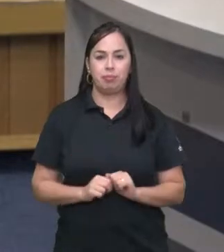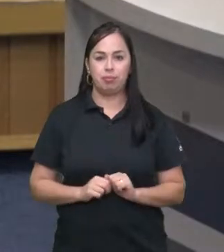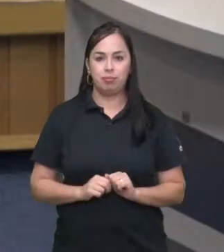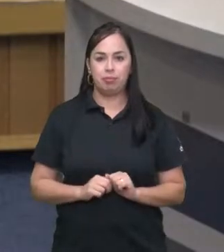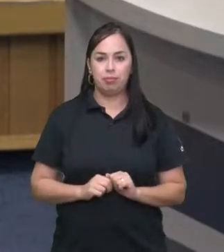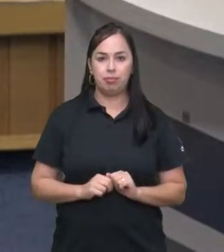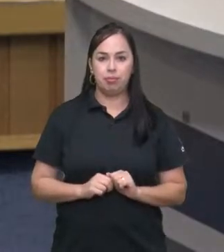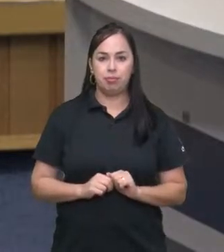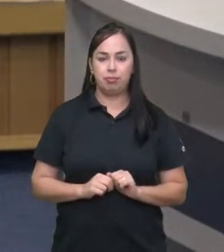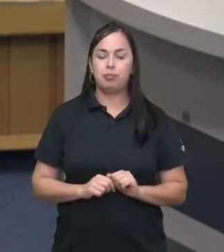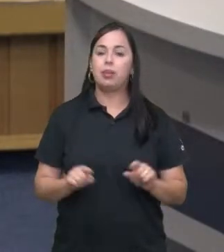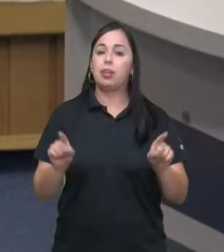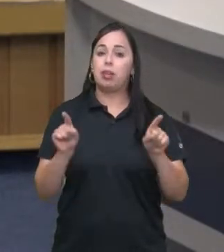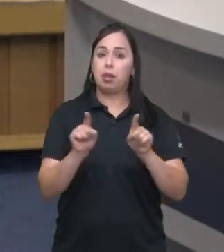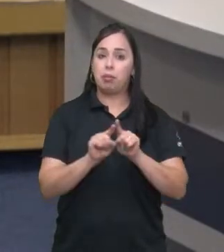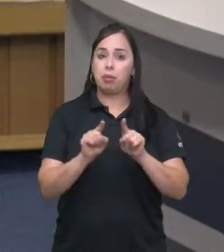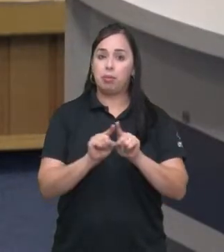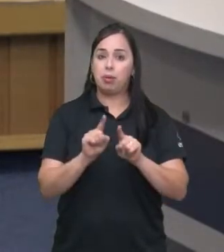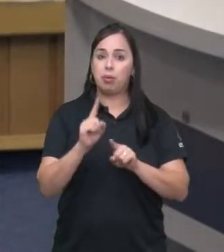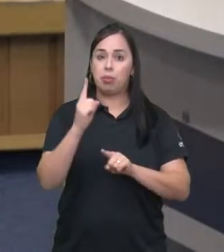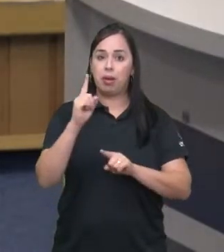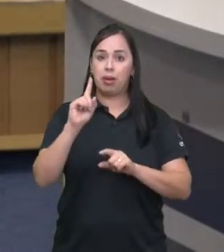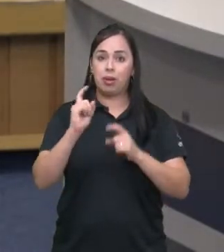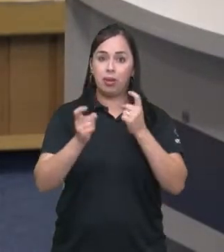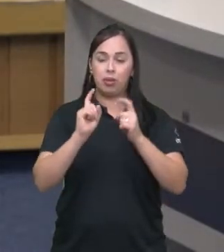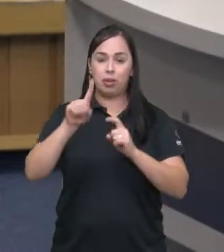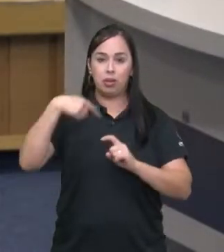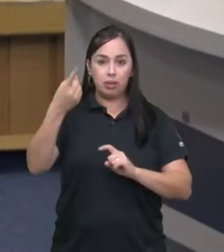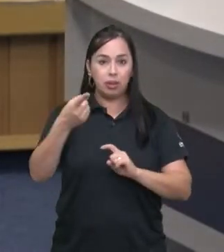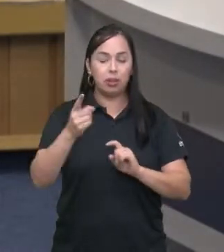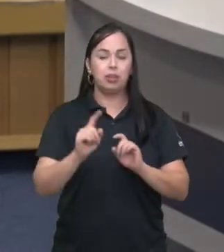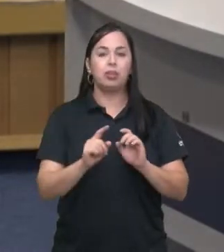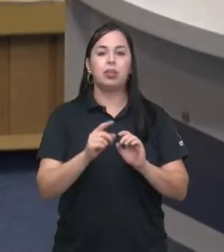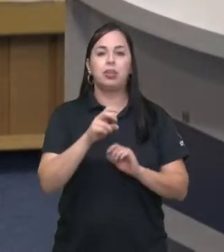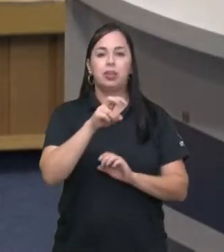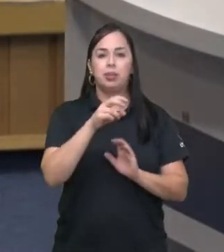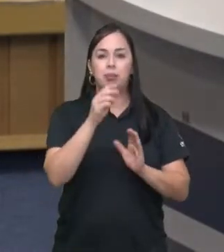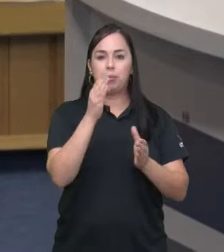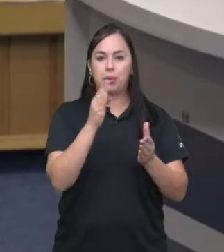642/2021. Também por uma sessão, o processo número